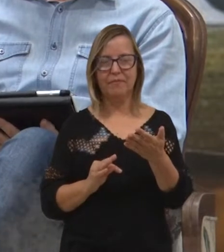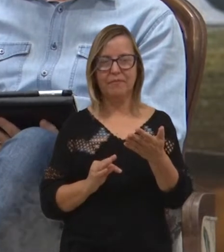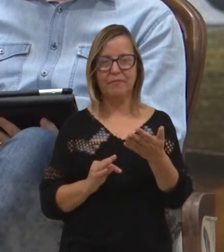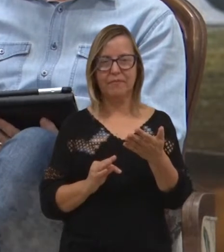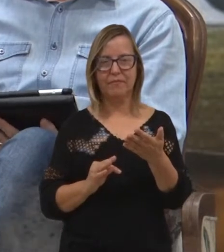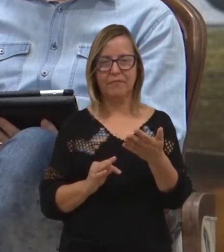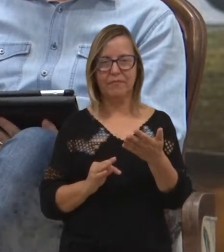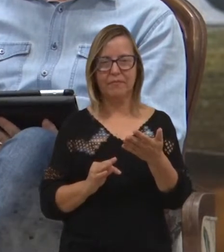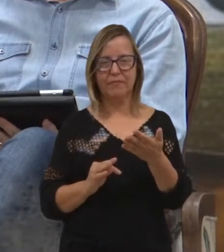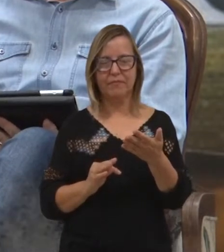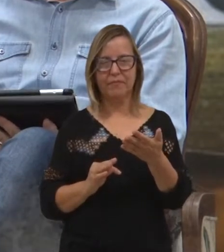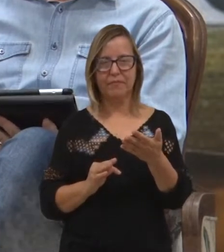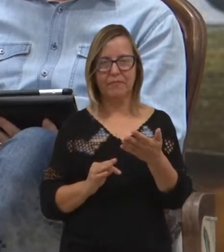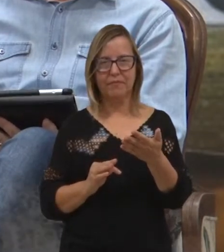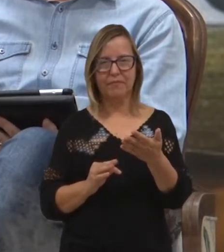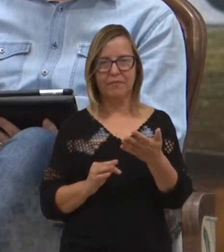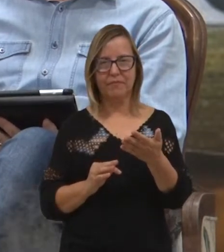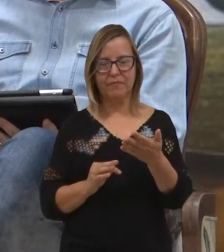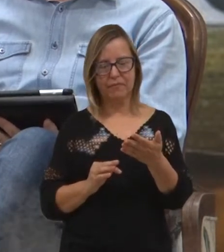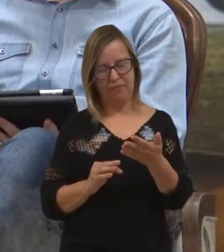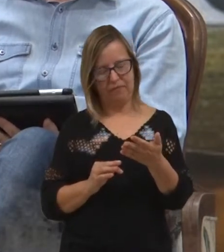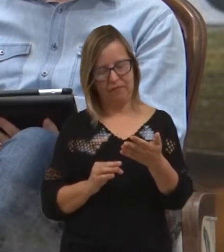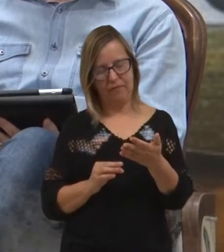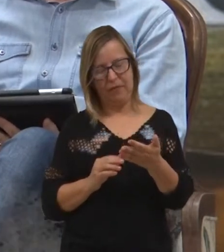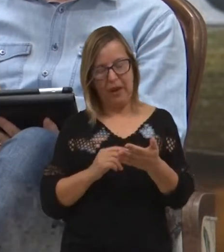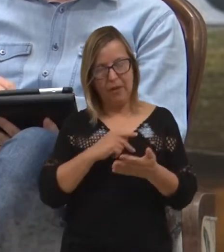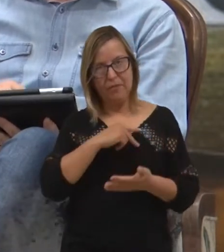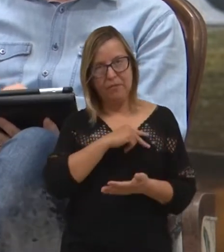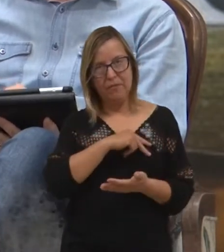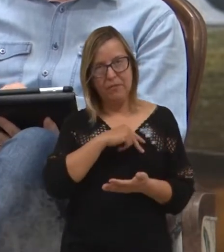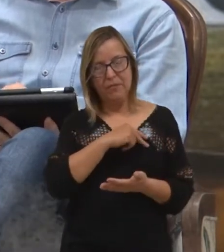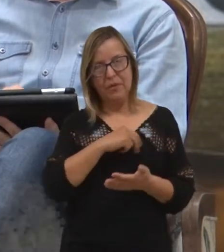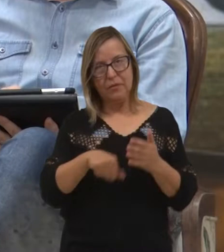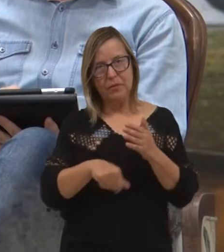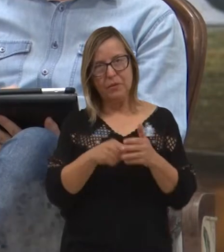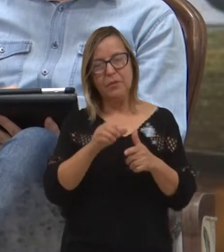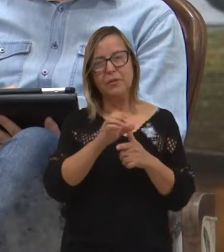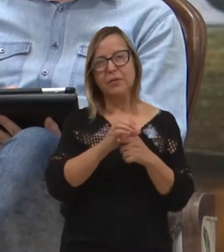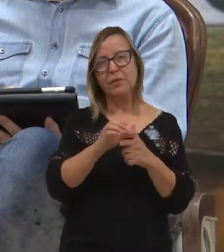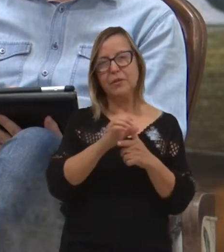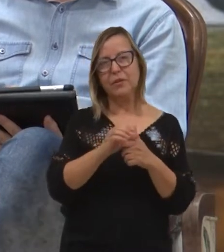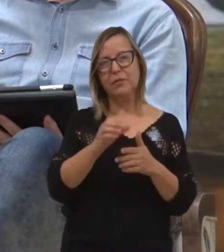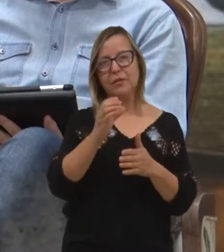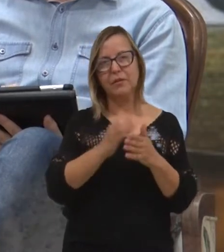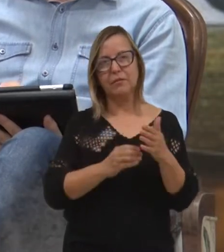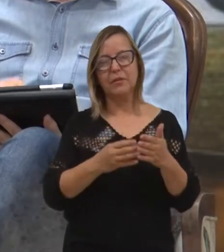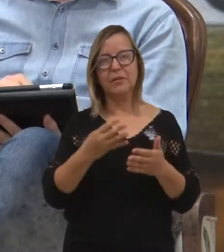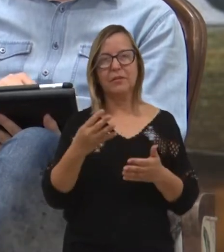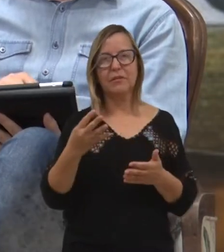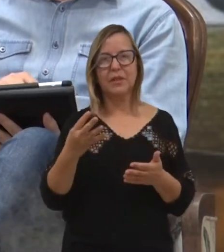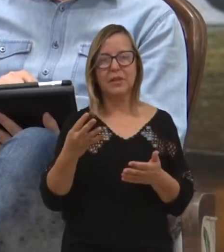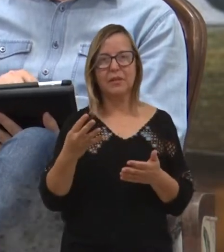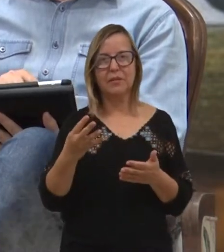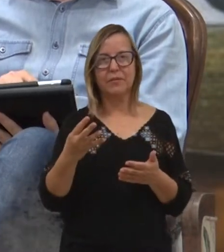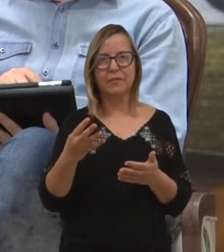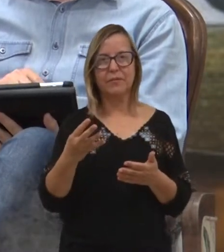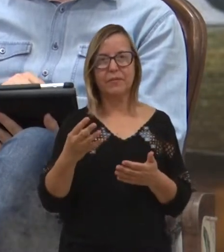eu quero abrir com vocês, no texto de Paulo, de 1 aos Coríntios, capítulo 4,